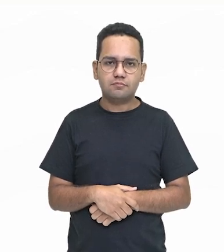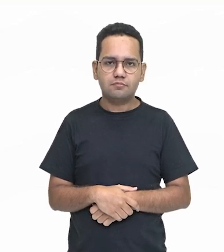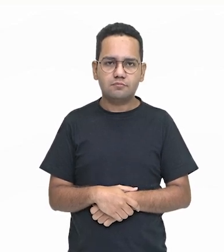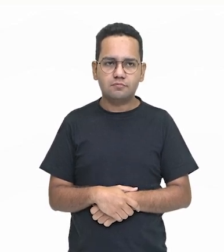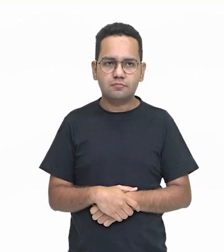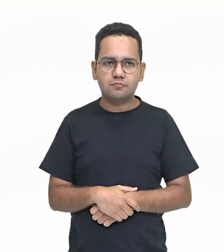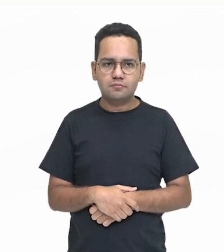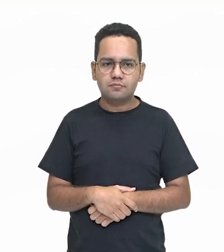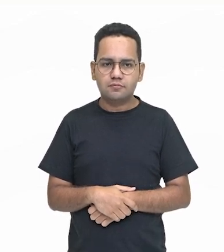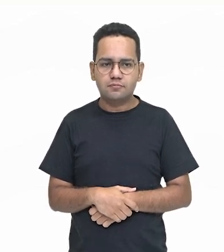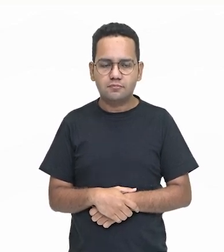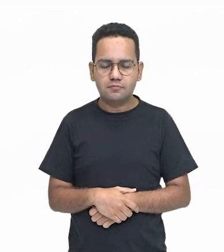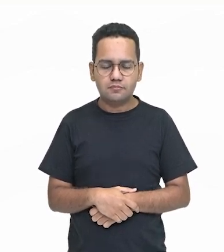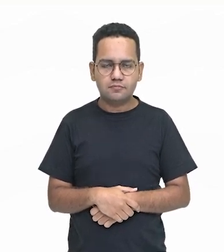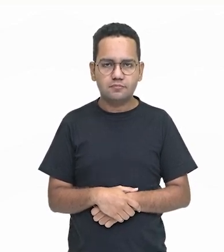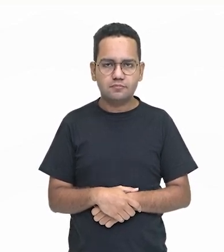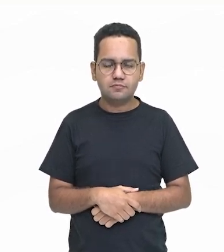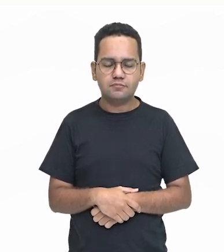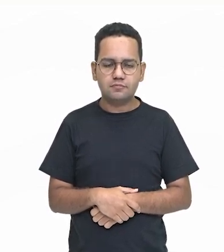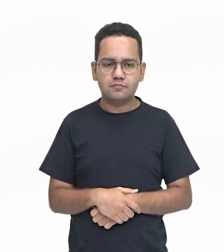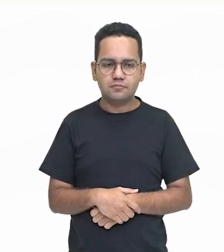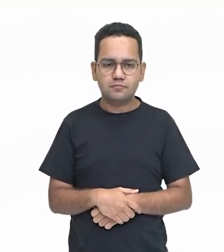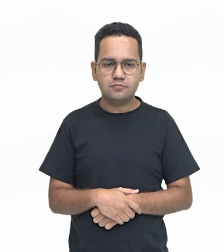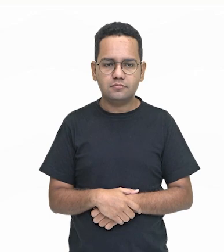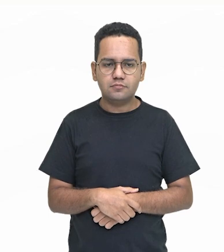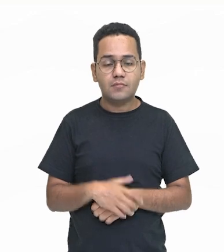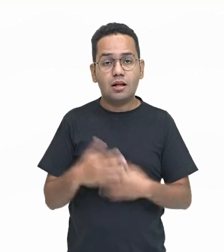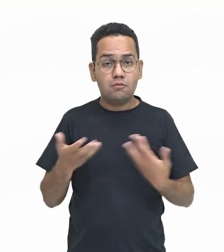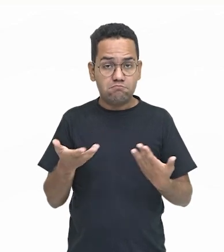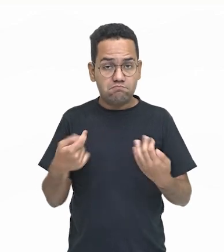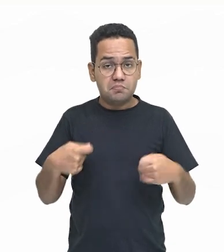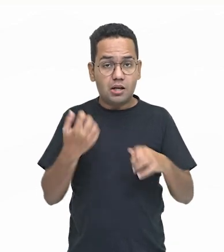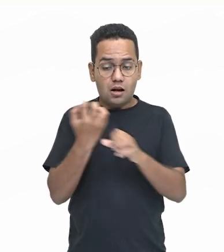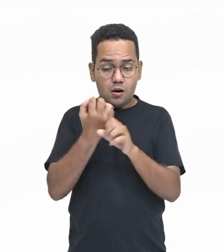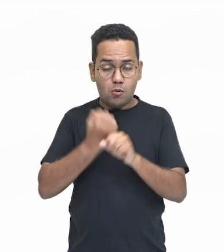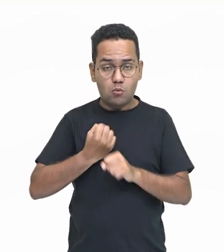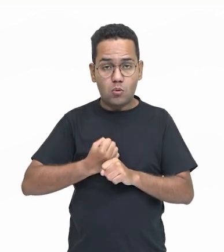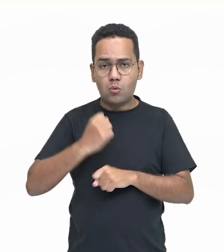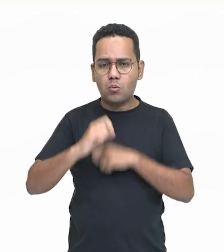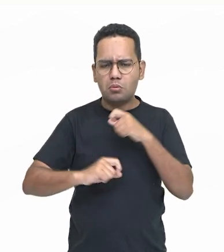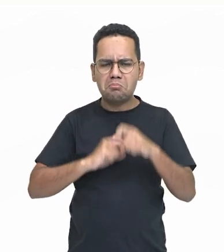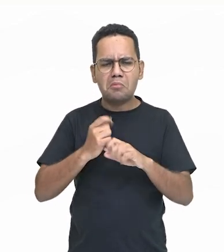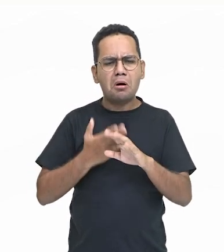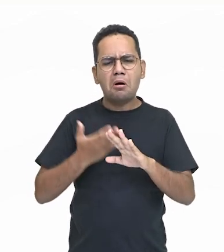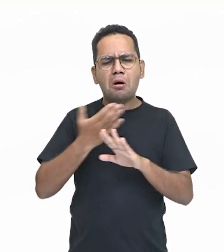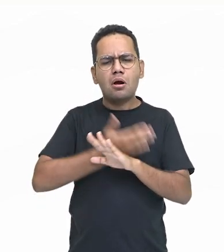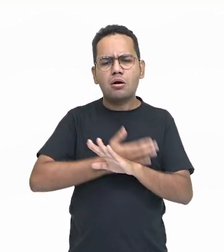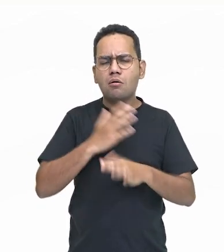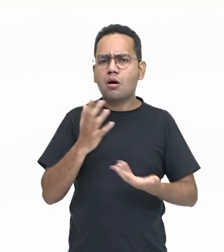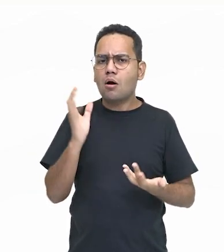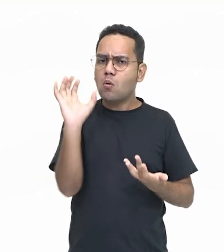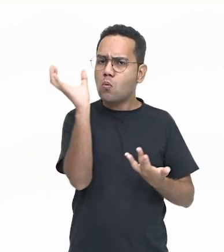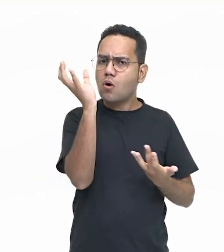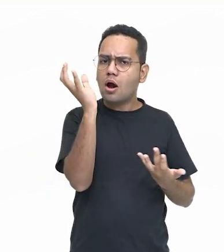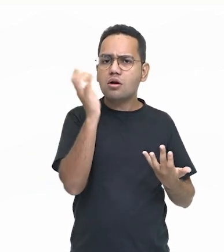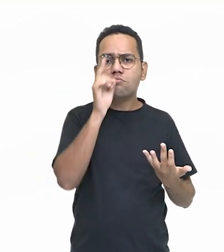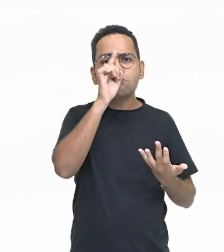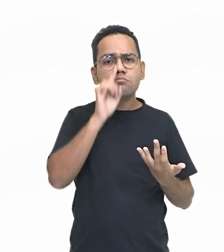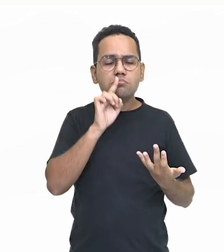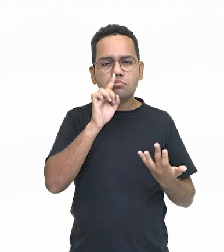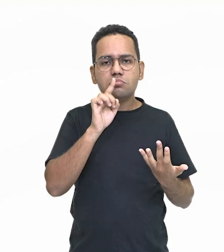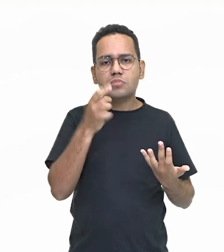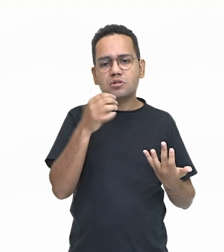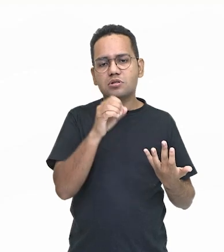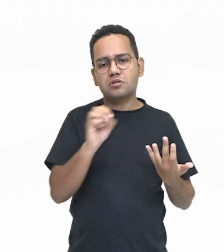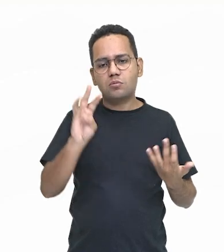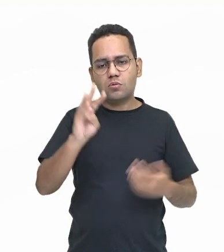tem que calcular qual era o consumo das 10 lâmpadas de 100 watts, né? A alternativa correta vai ser a